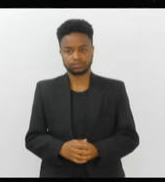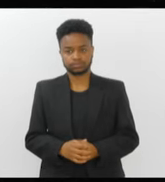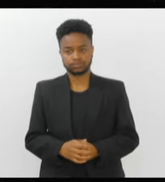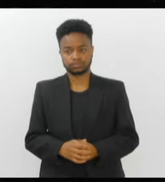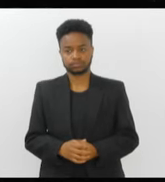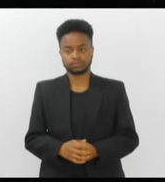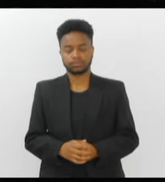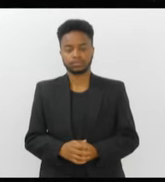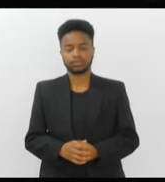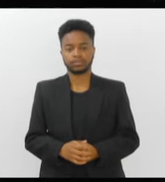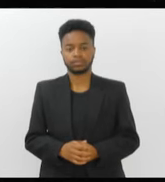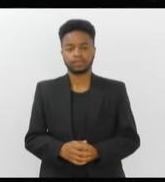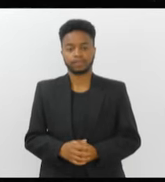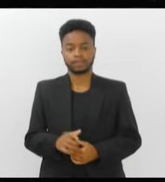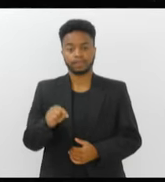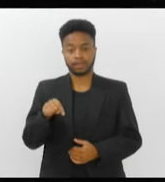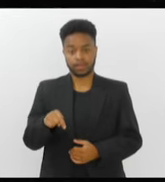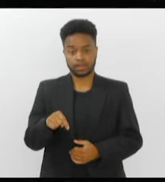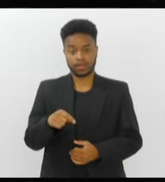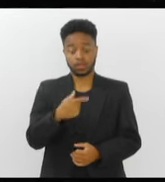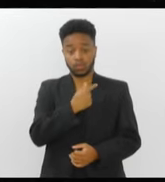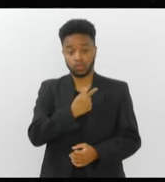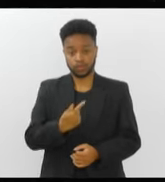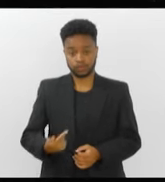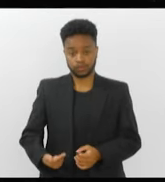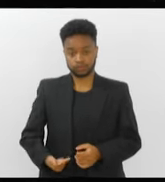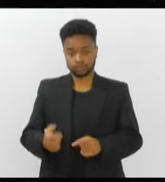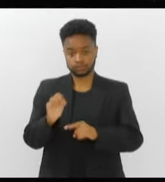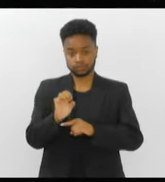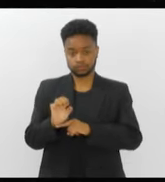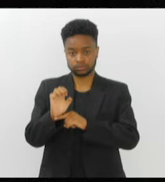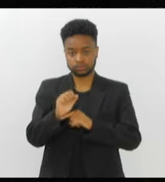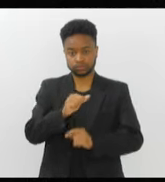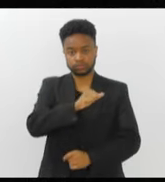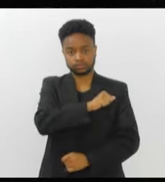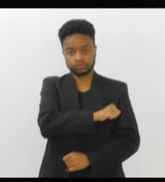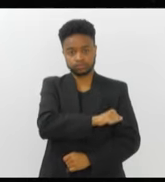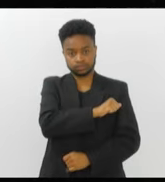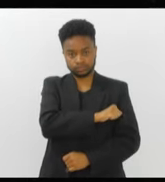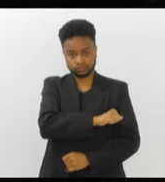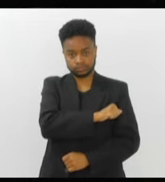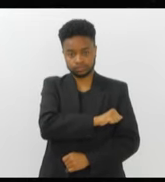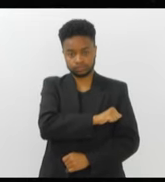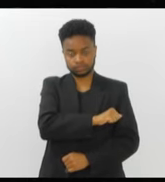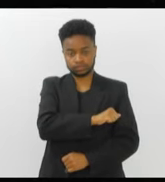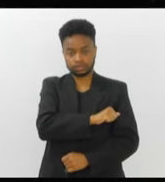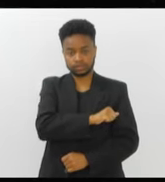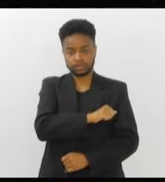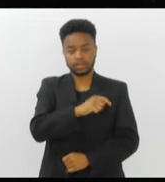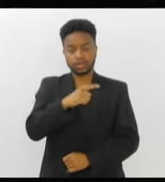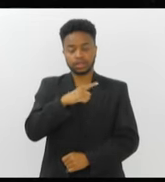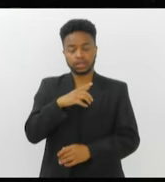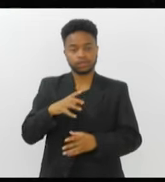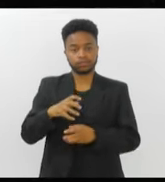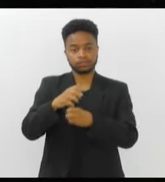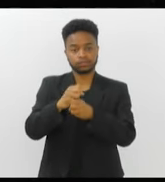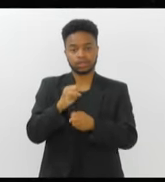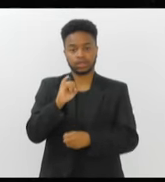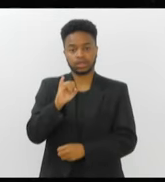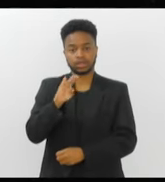o Estado do Rio, o governo do Estado, cotejado o IDEB de